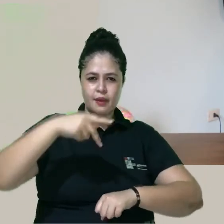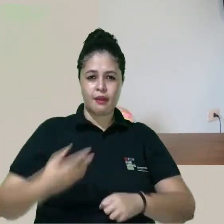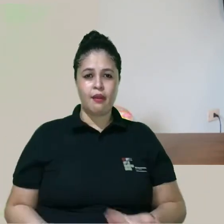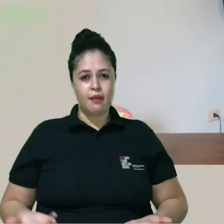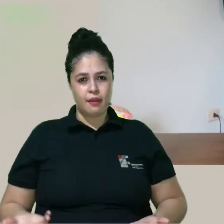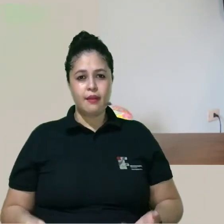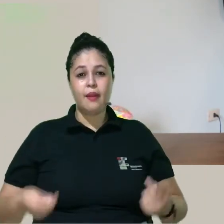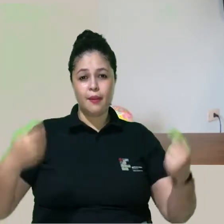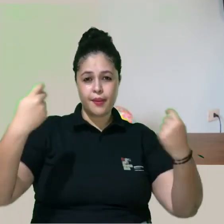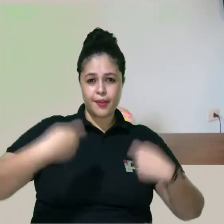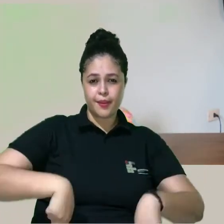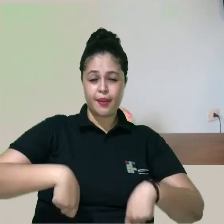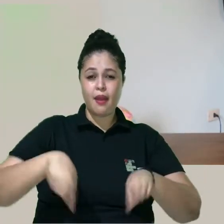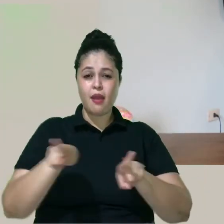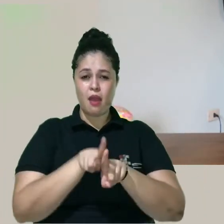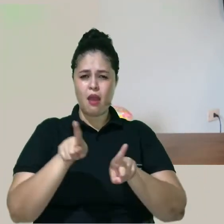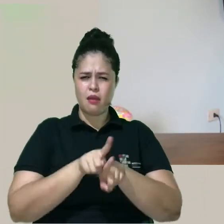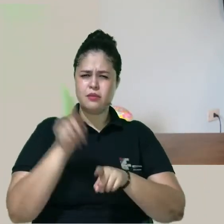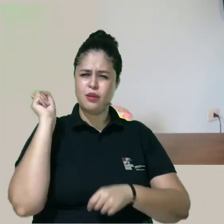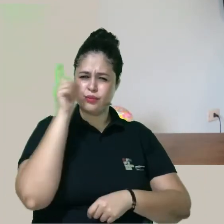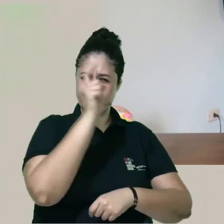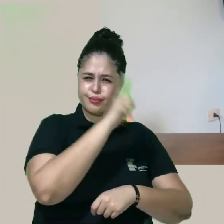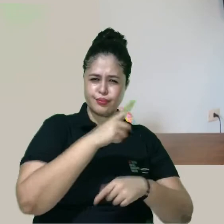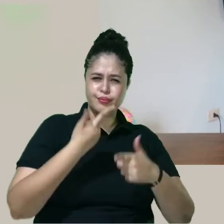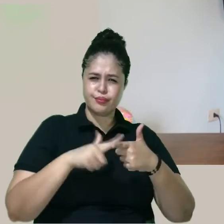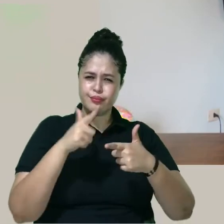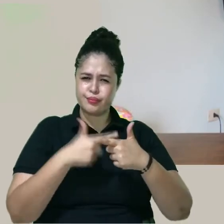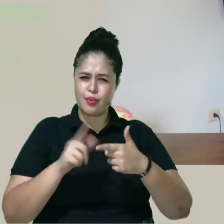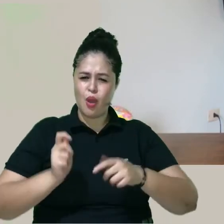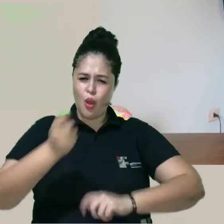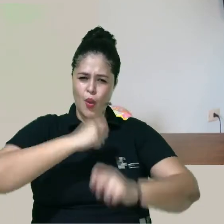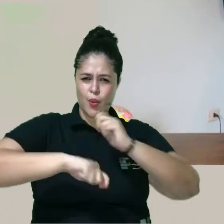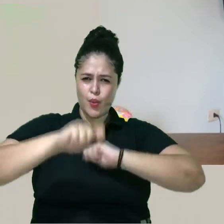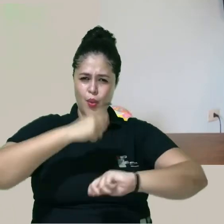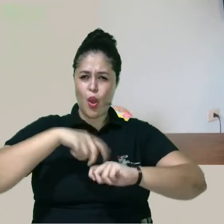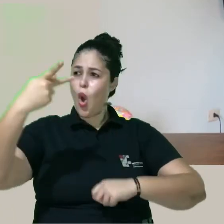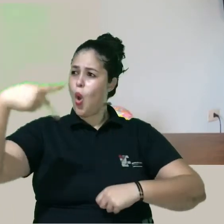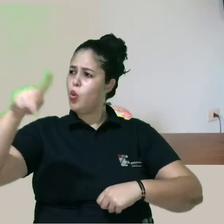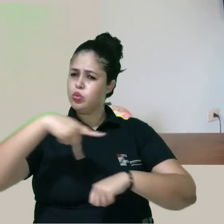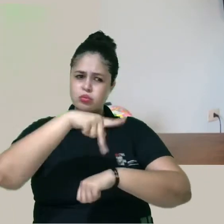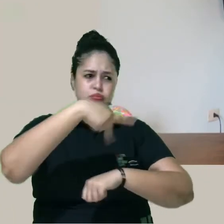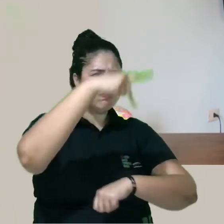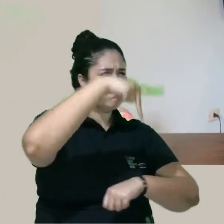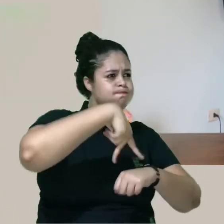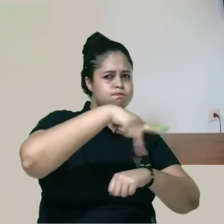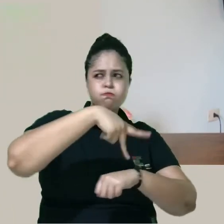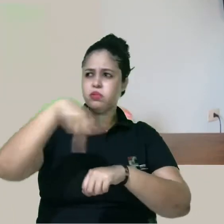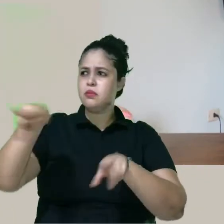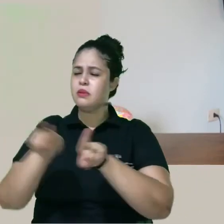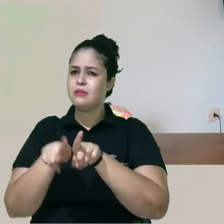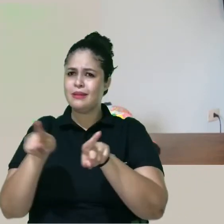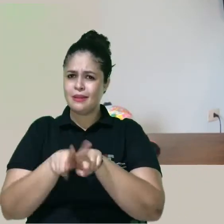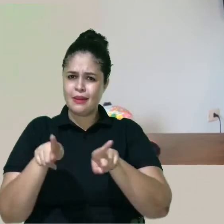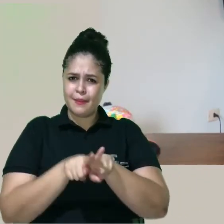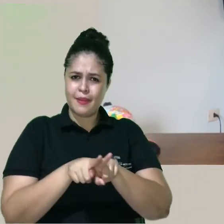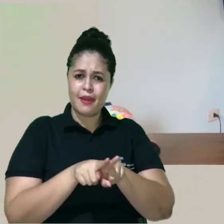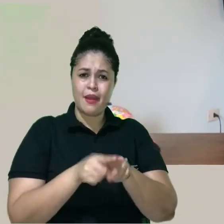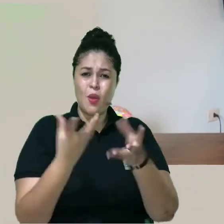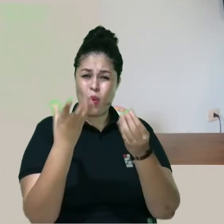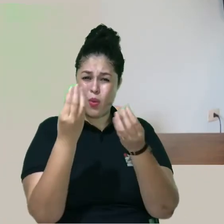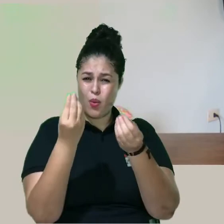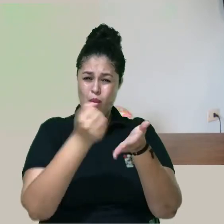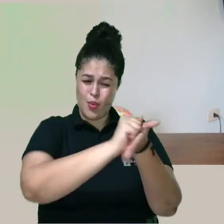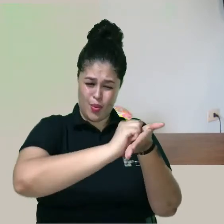Evidentemente que essa dificuldade econômica ela também impôs aos outros países, na medida em que muitas